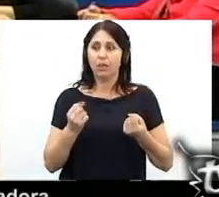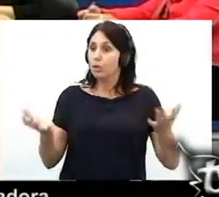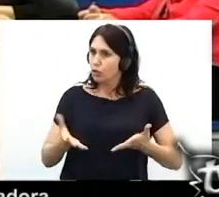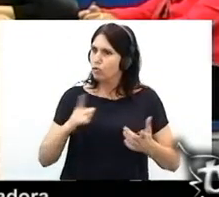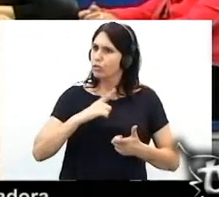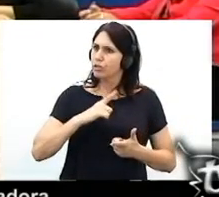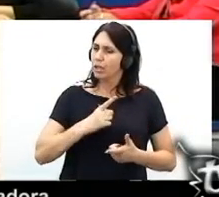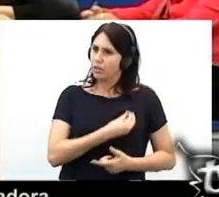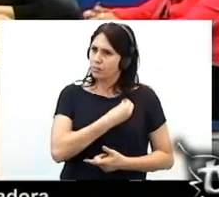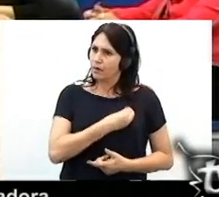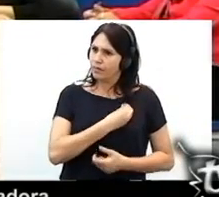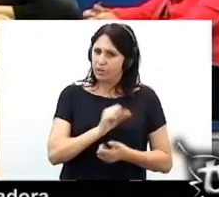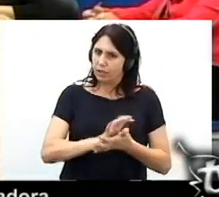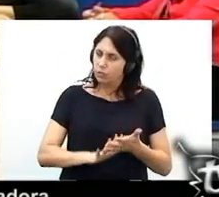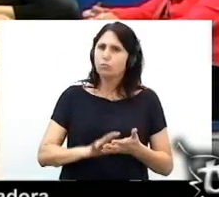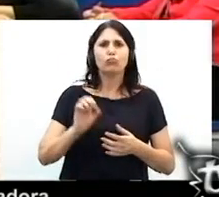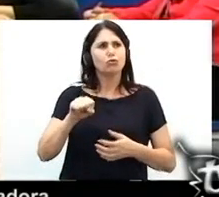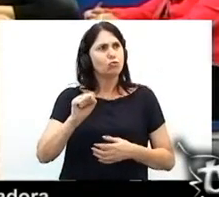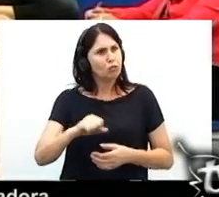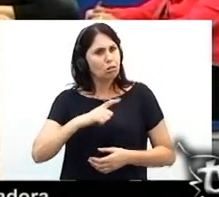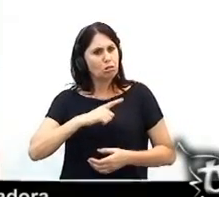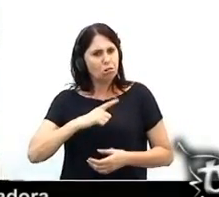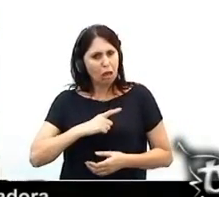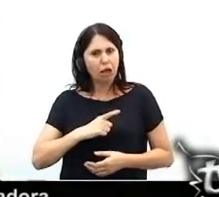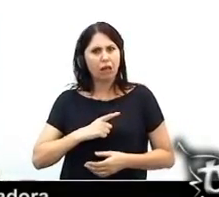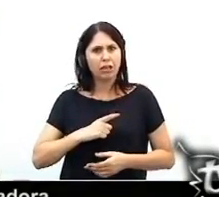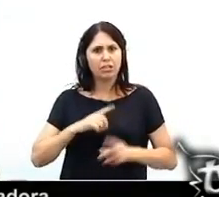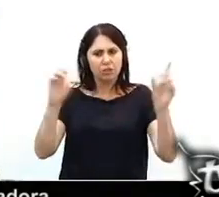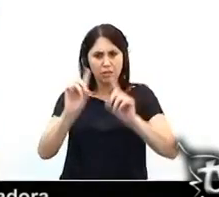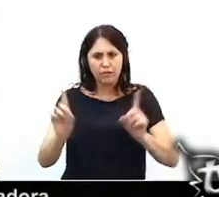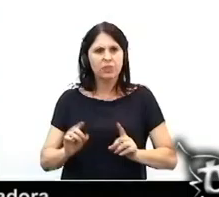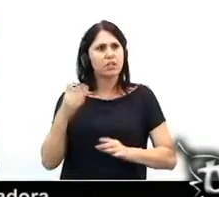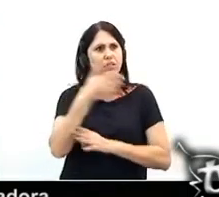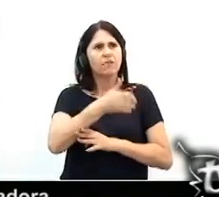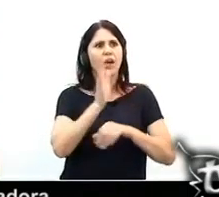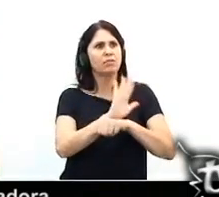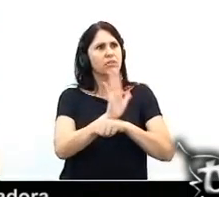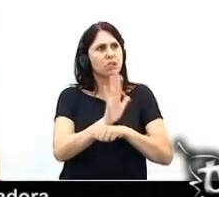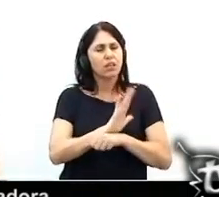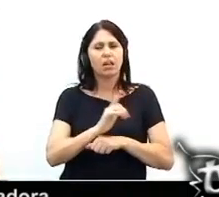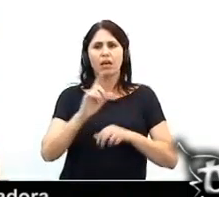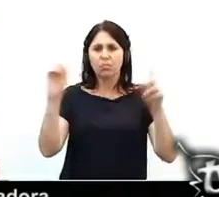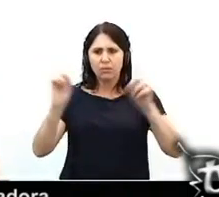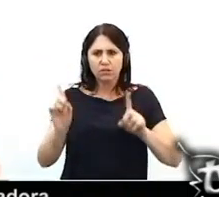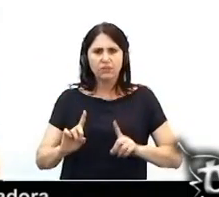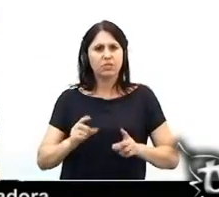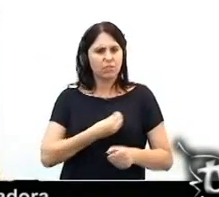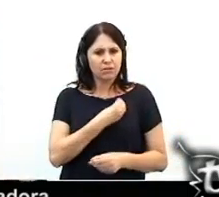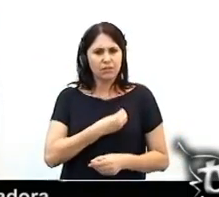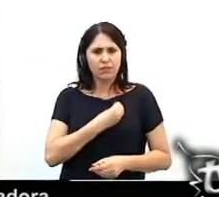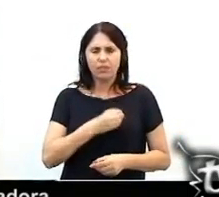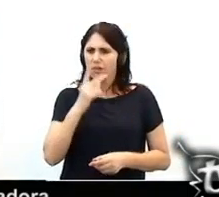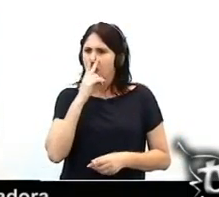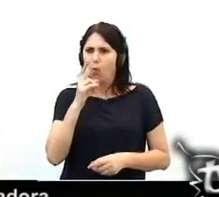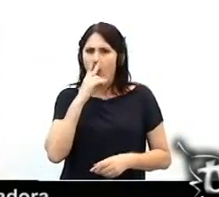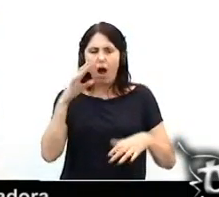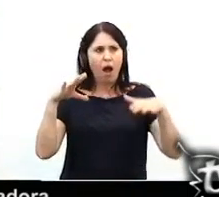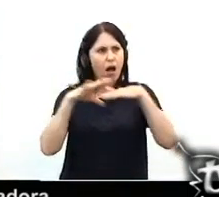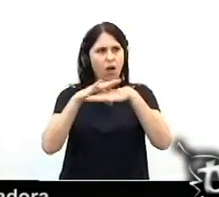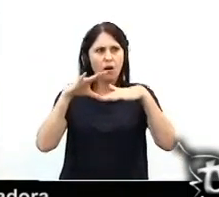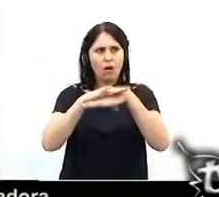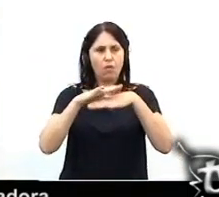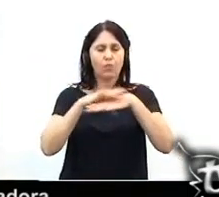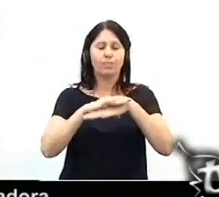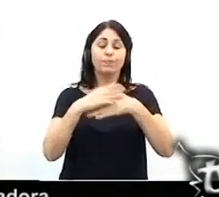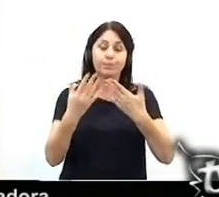Nós viemos de uma época que as pessoas com deficiência, elas saíam de casa só para ir para o médico, para ir para a fisioterapia. E hoje elas têm uma